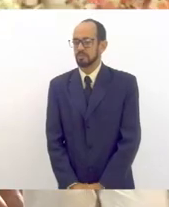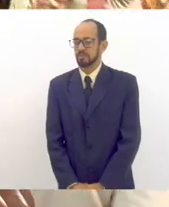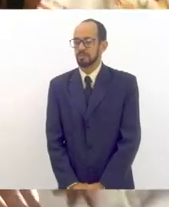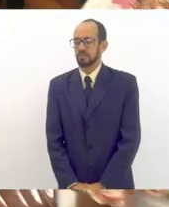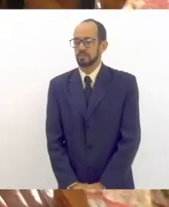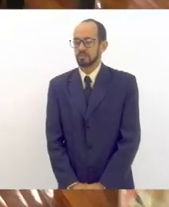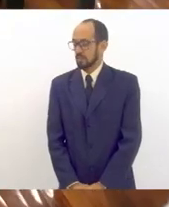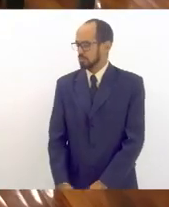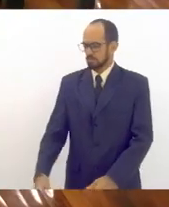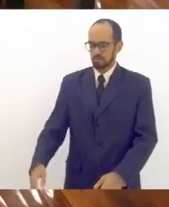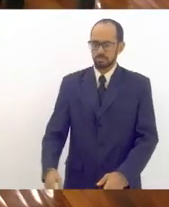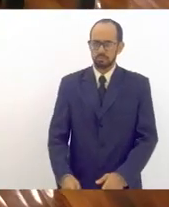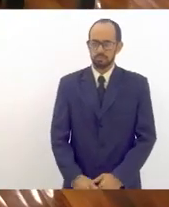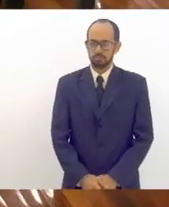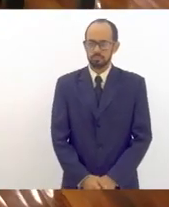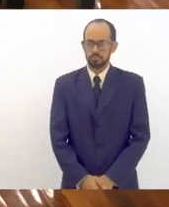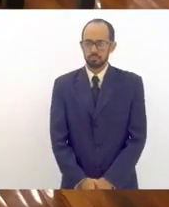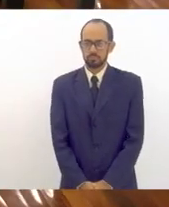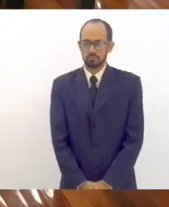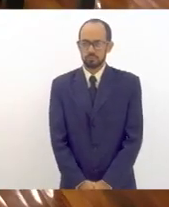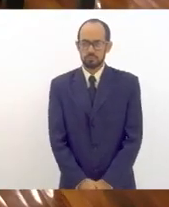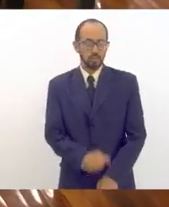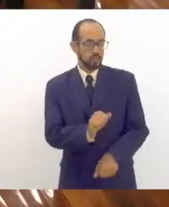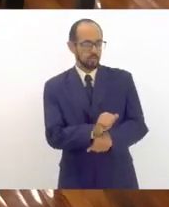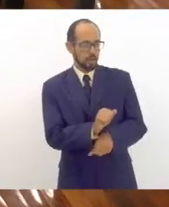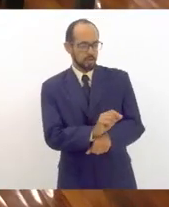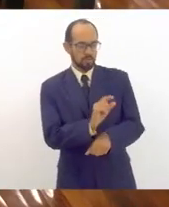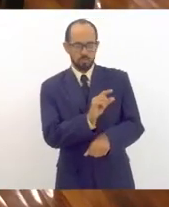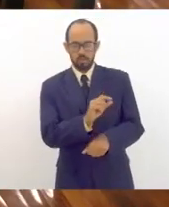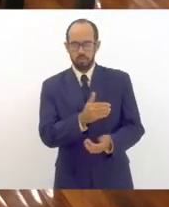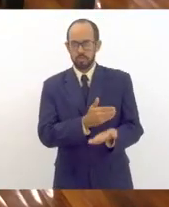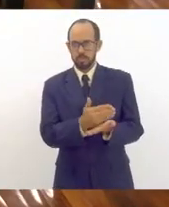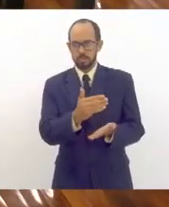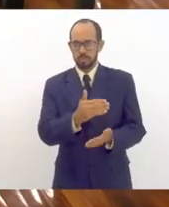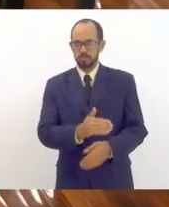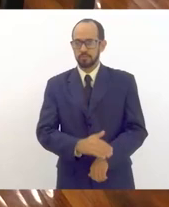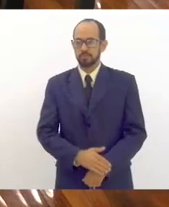Pode deixar as pessoas que estão aí fora.